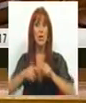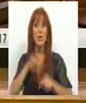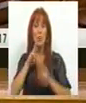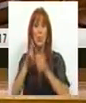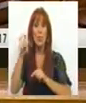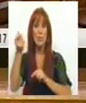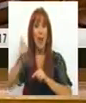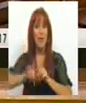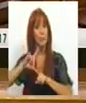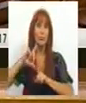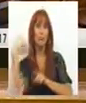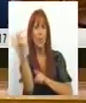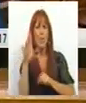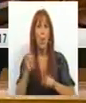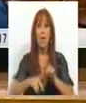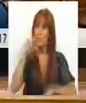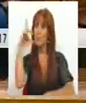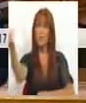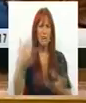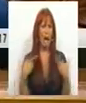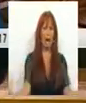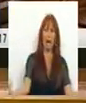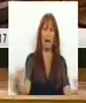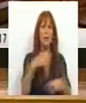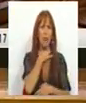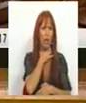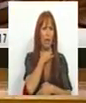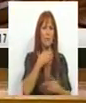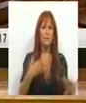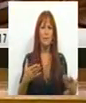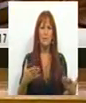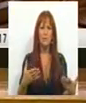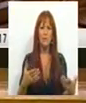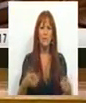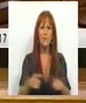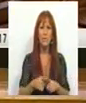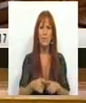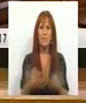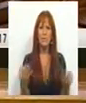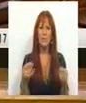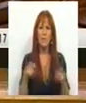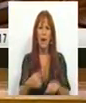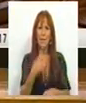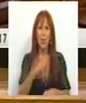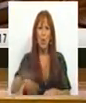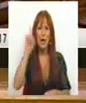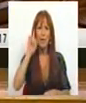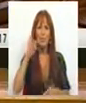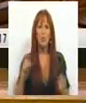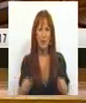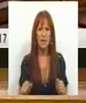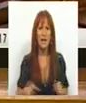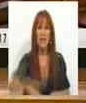de juros baratos vai embora. Quando for embora, nós ficaremos afogados. De resto, é muito